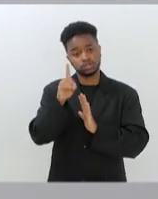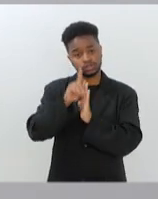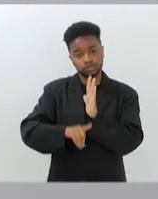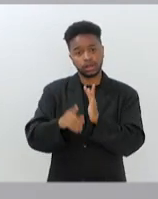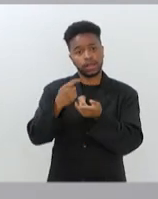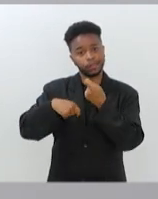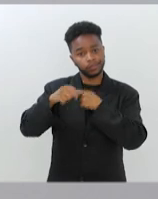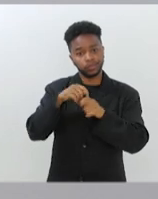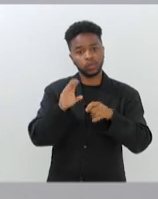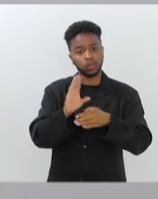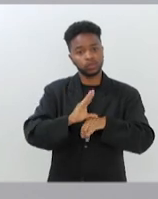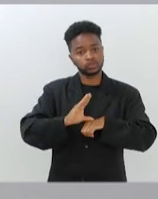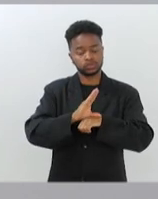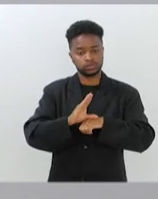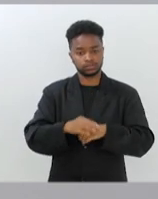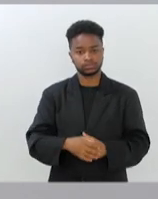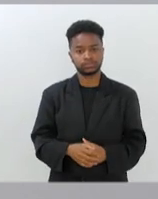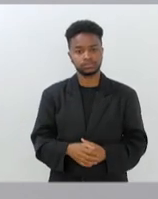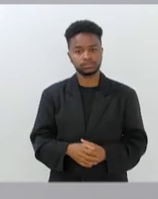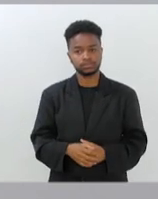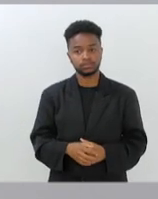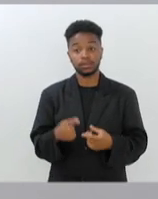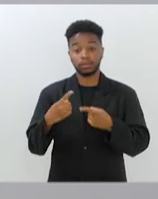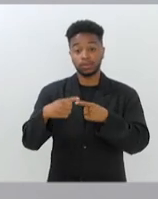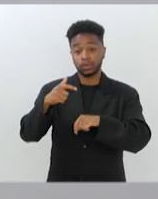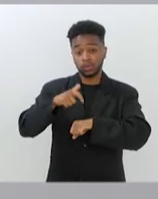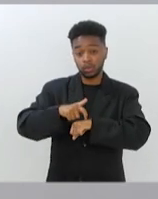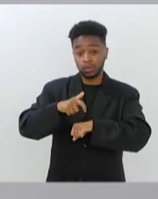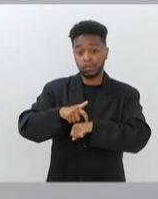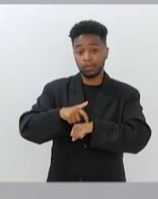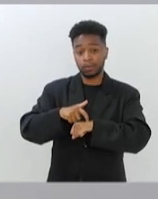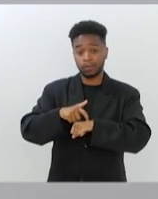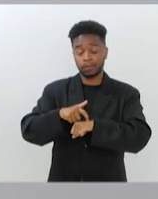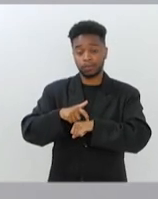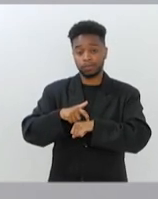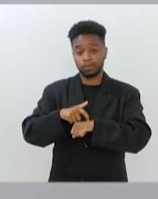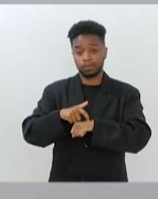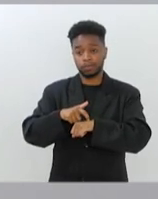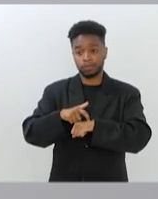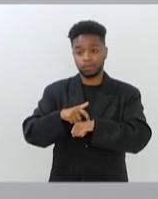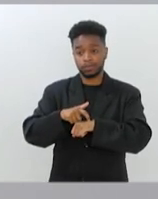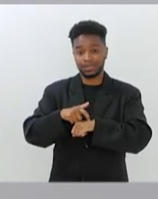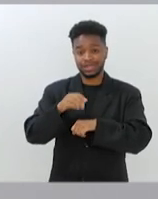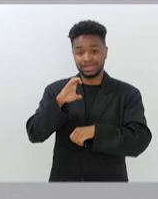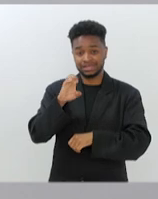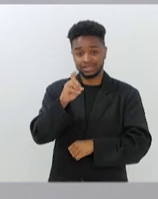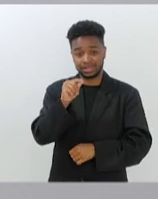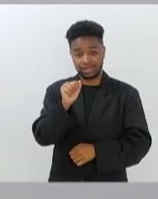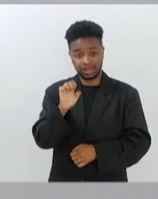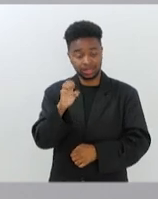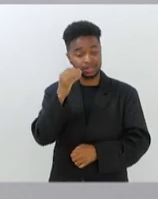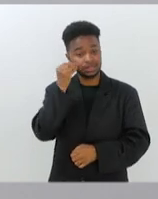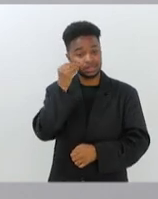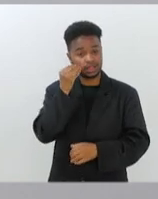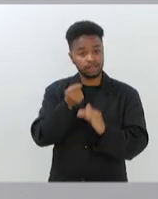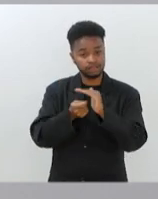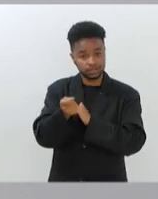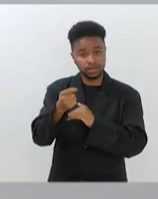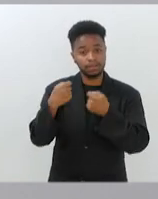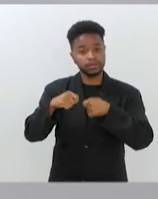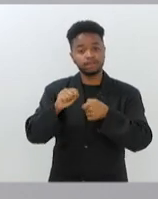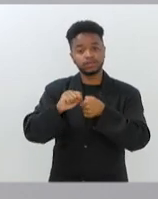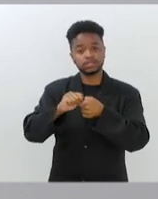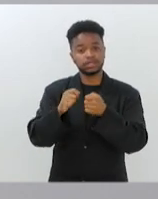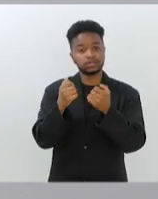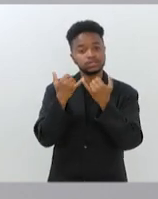Direito Constitucional a partir do momento que a petrobr que a a cedai quir investir deve fazer algo similar ao que